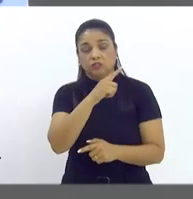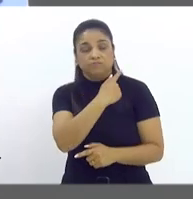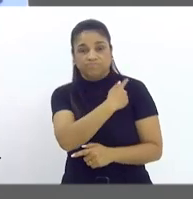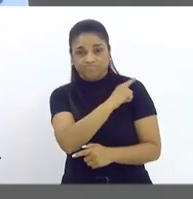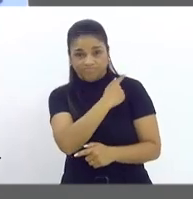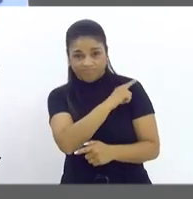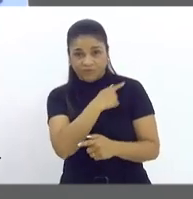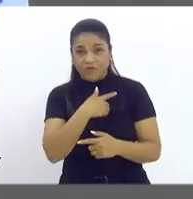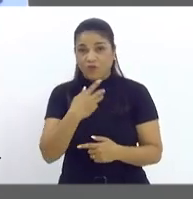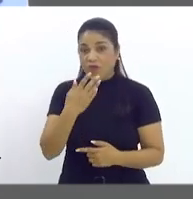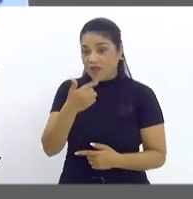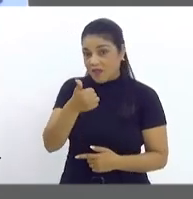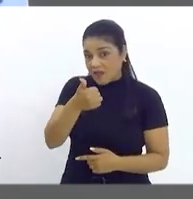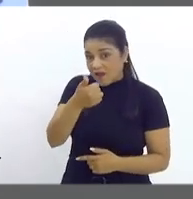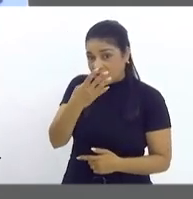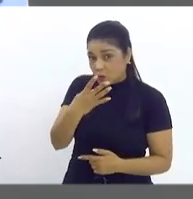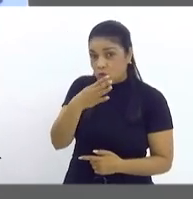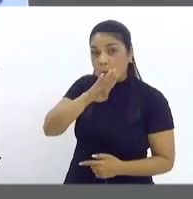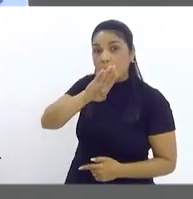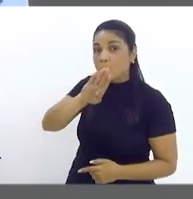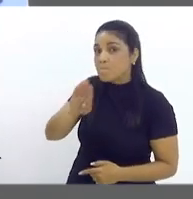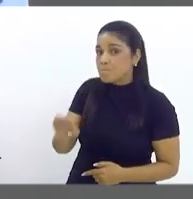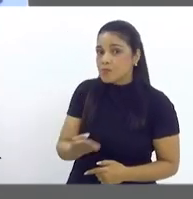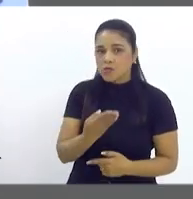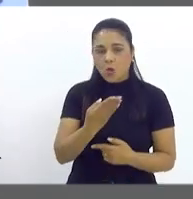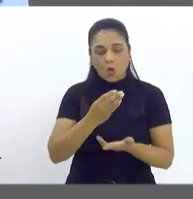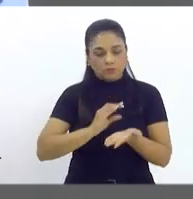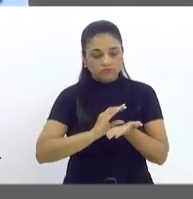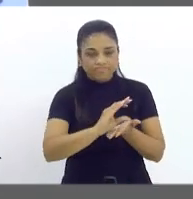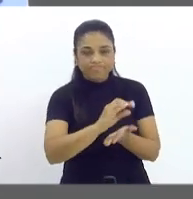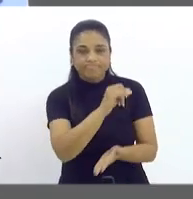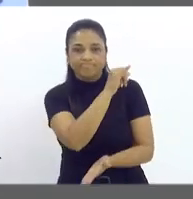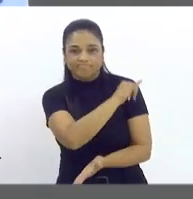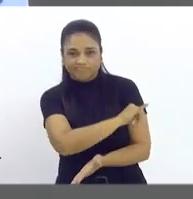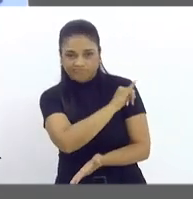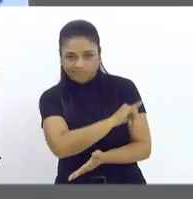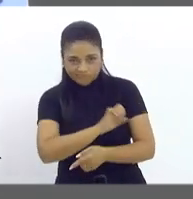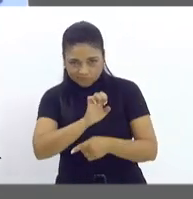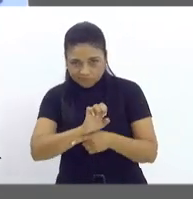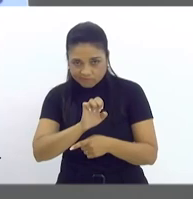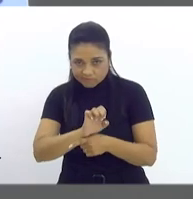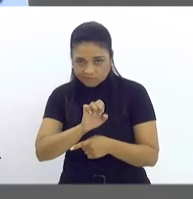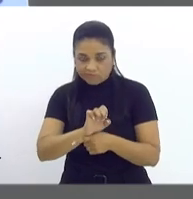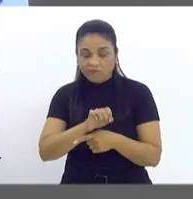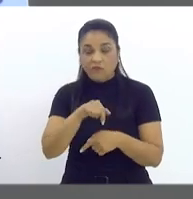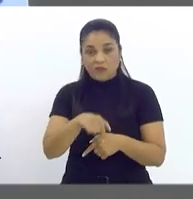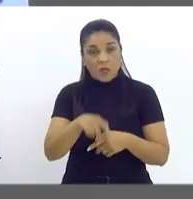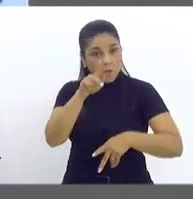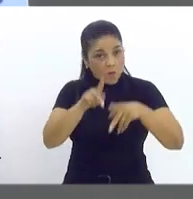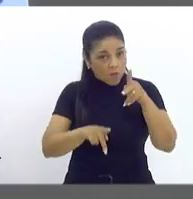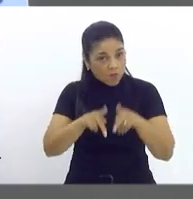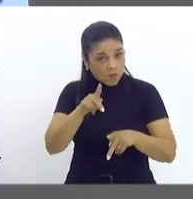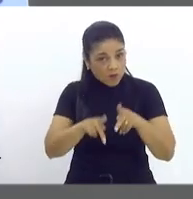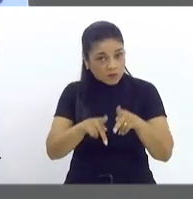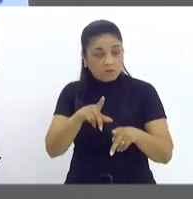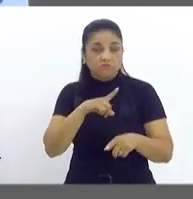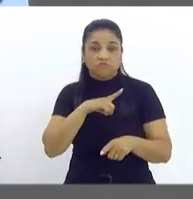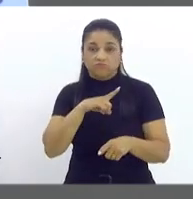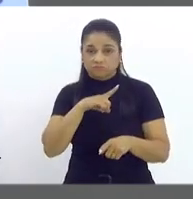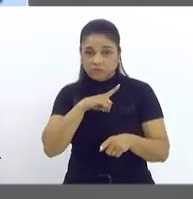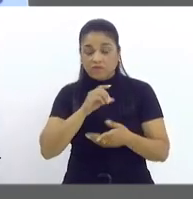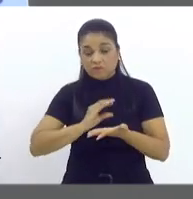14 bilhões de investidos no estado do Rio de Janeiro. Né? A população fluminense teve